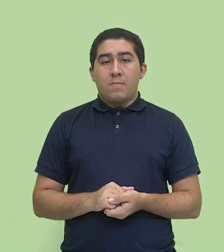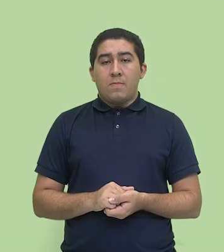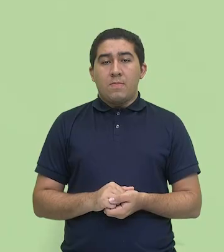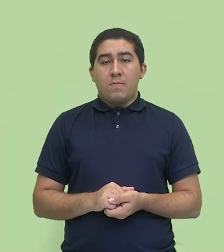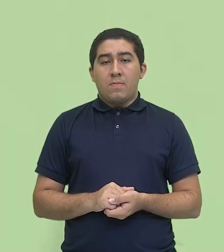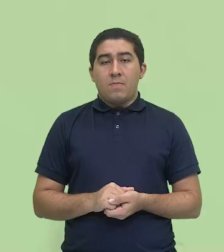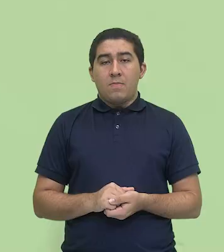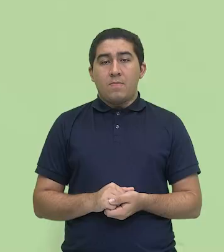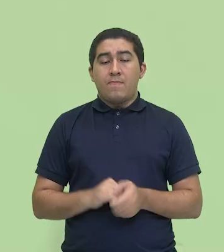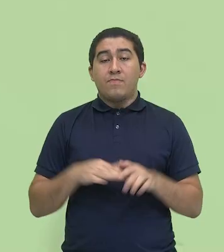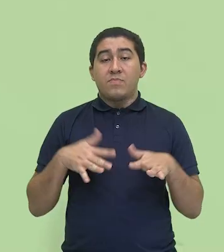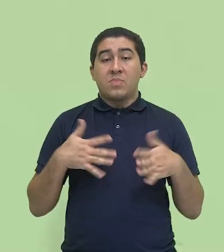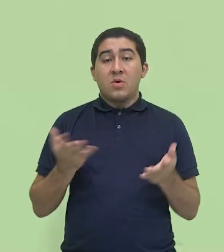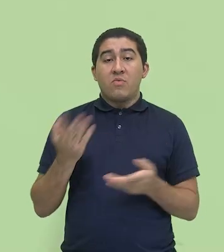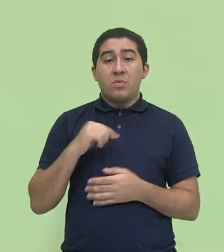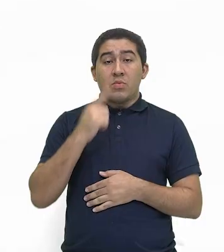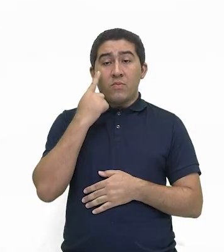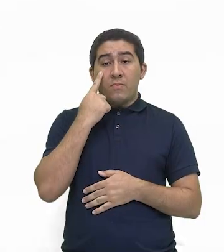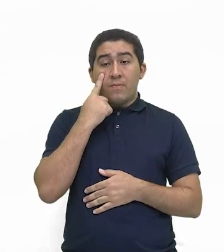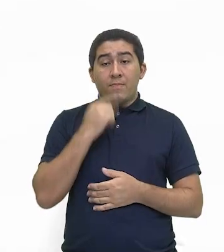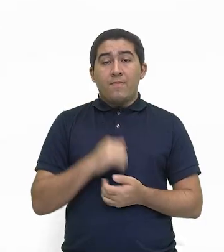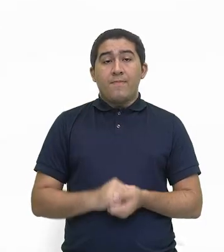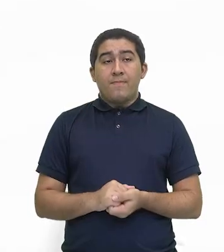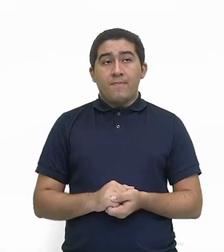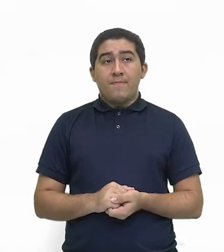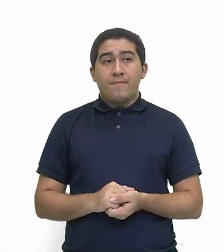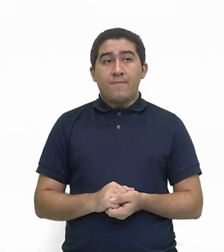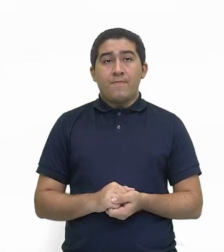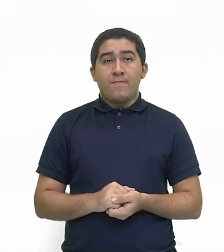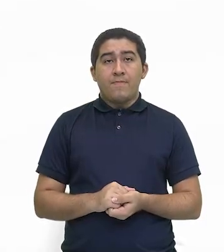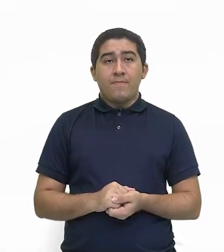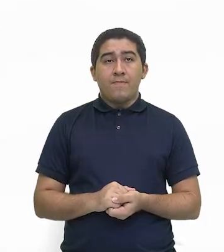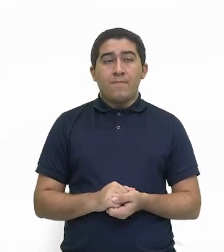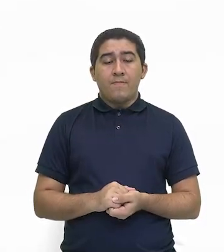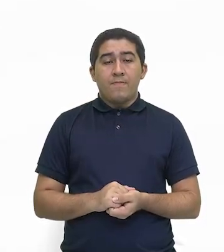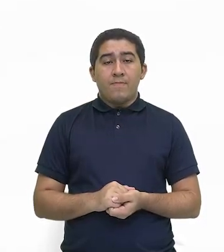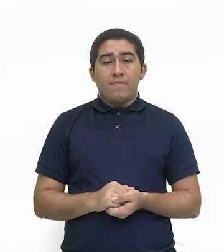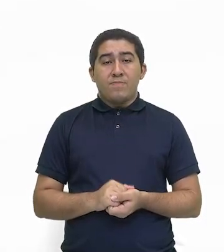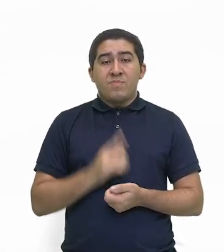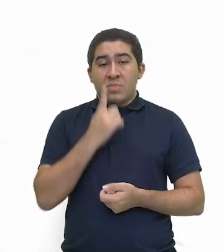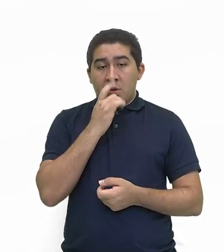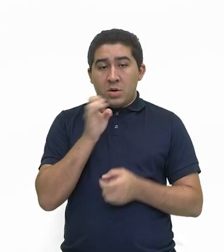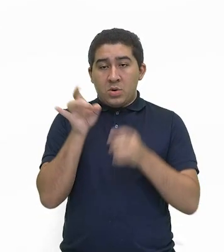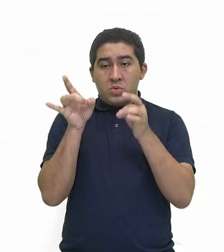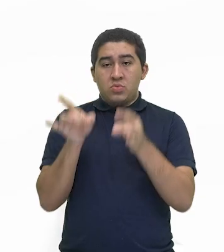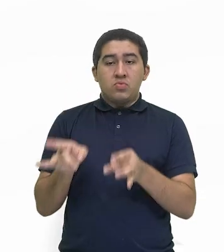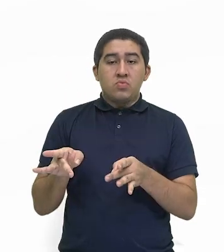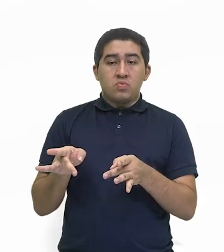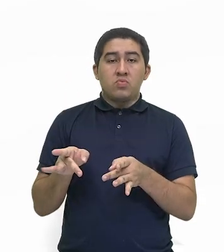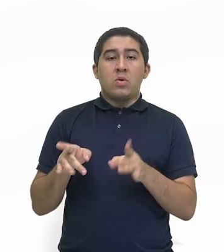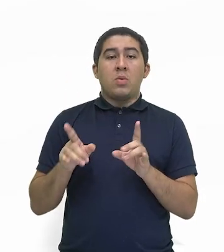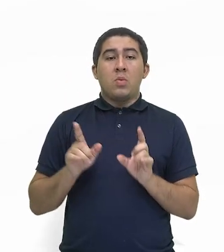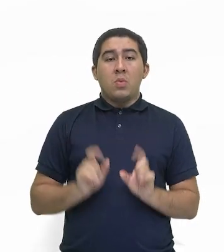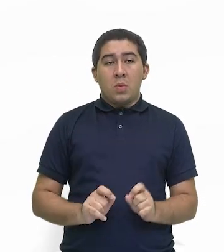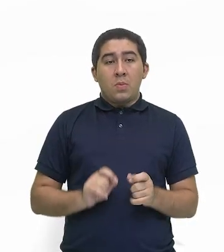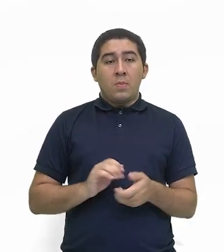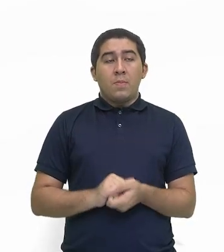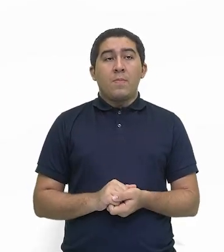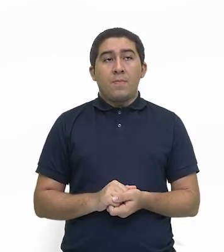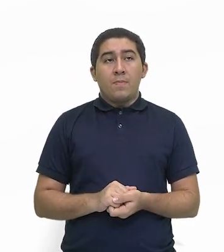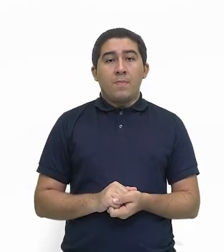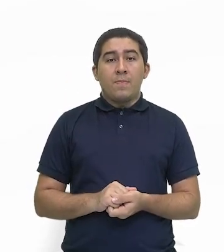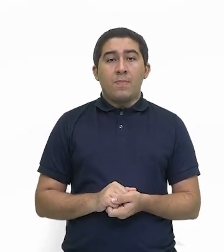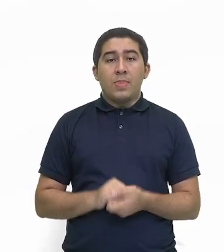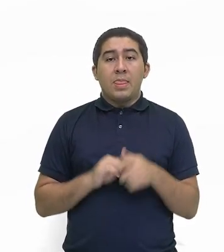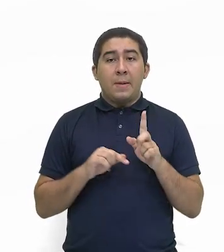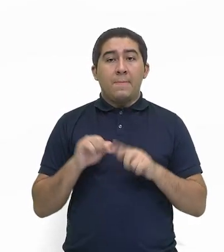Então, vamos ver o que é lixo eletrônico. Então, lixo eletrônico são resíduos gerados